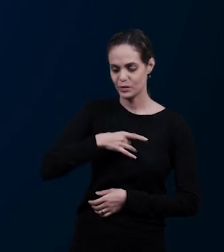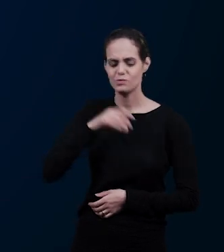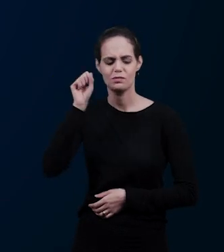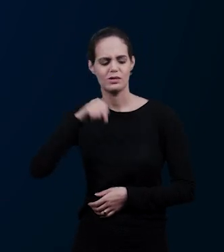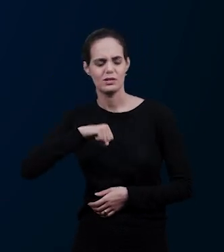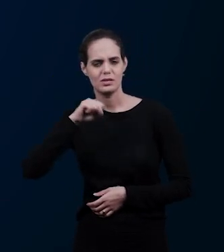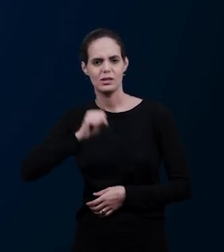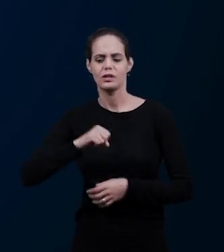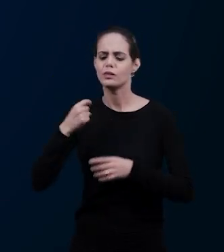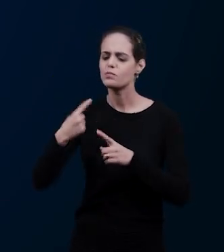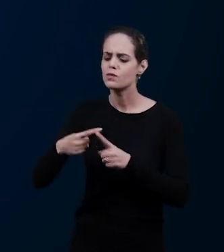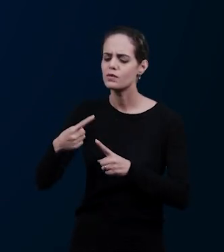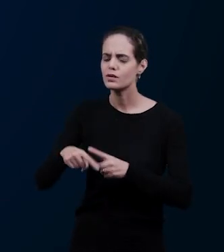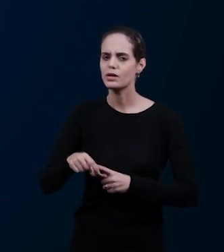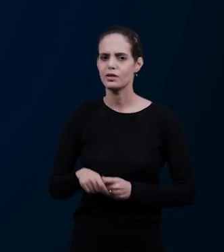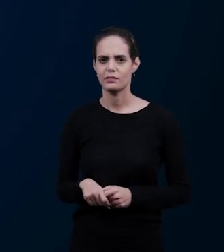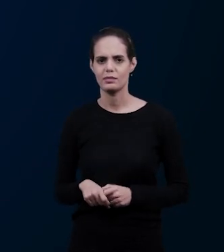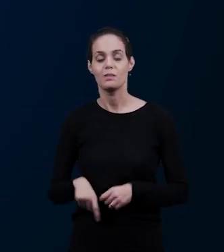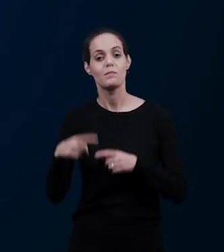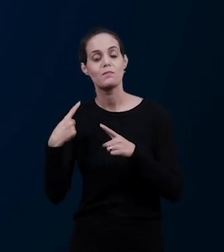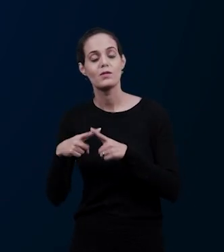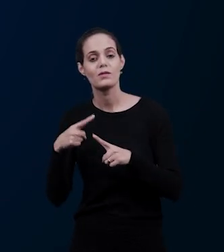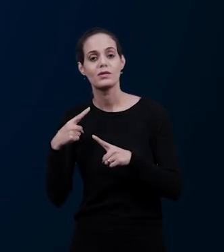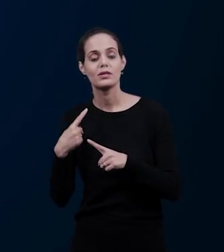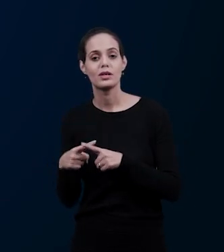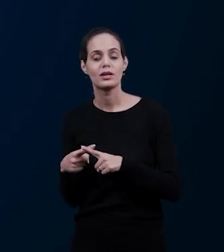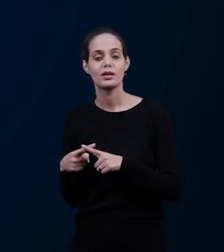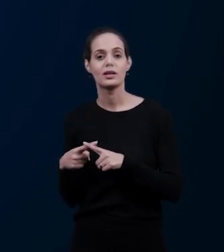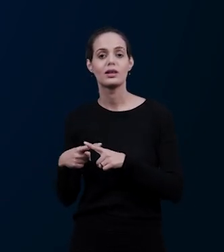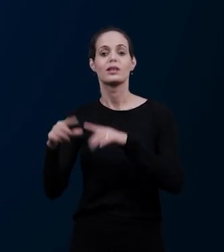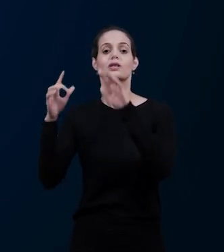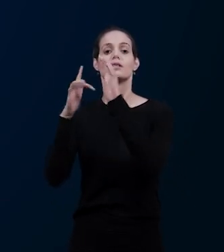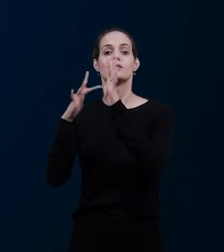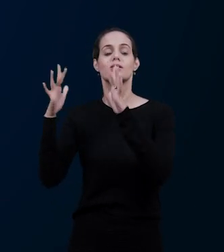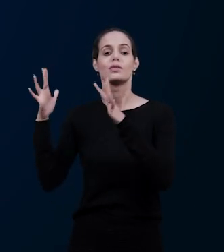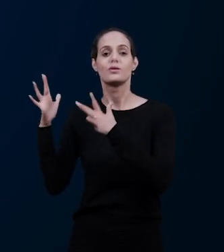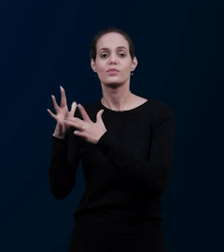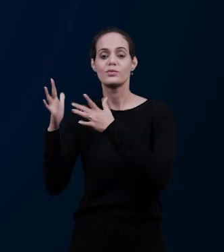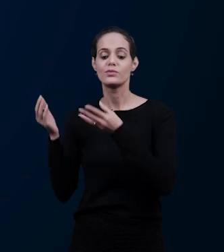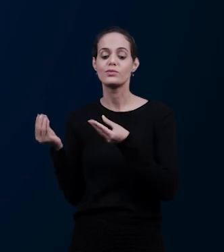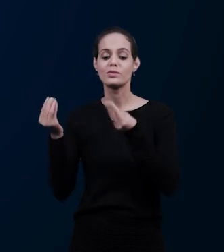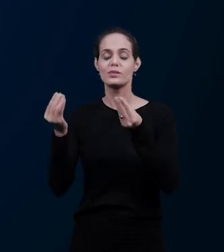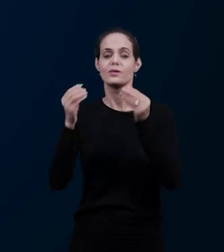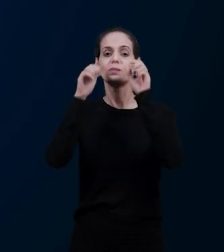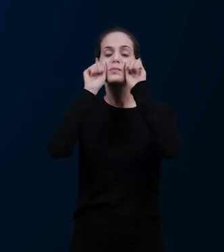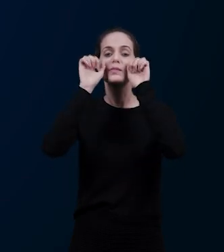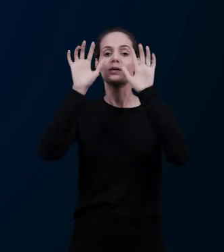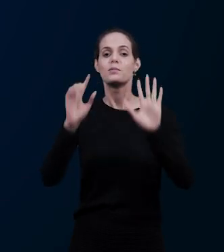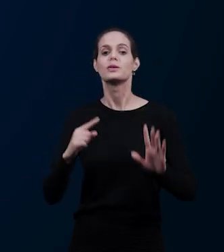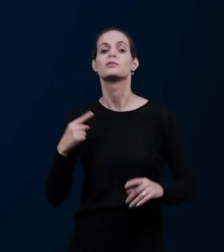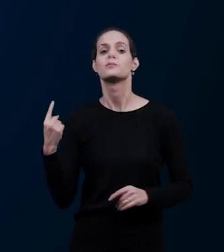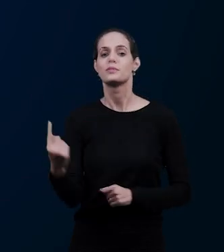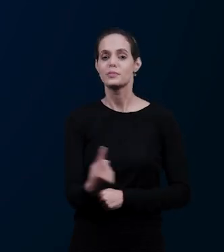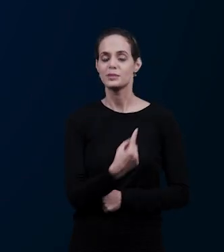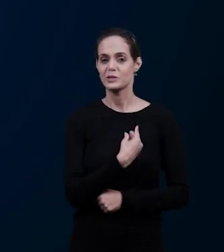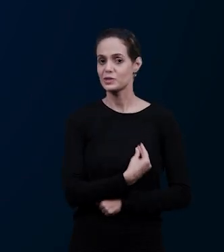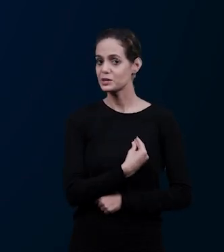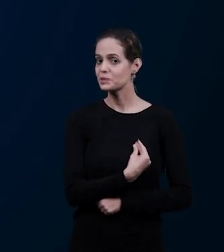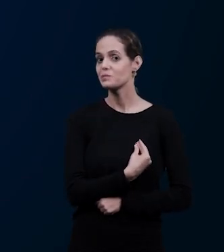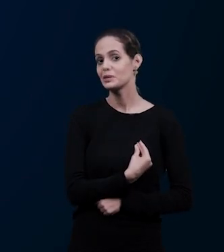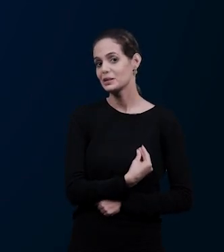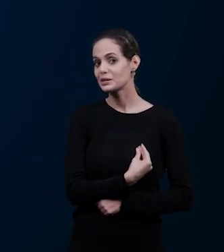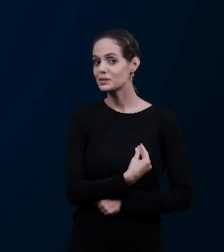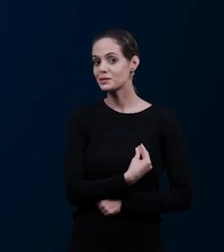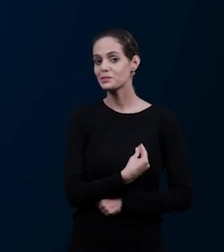Santo, sim ou não? Sim. Por quê? Porque Jesus traz uma bênção para